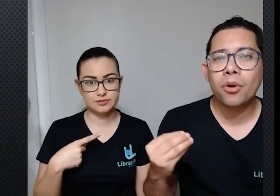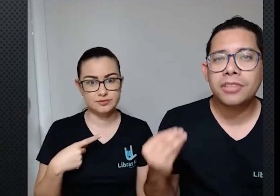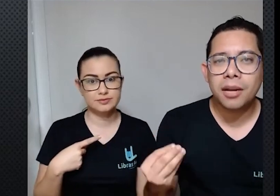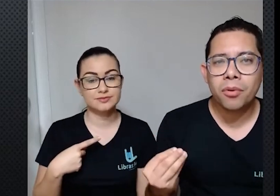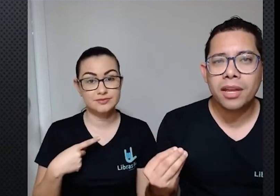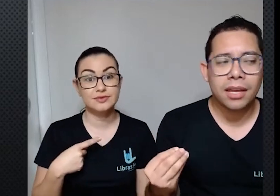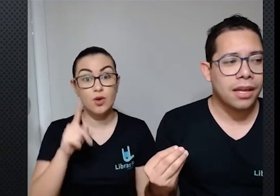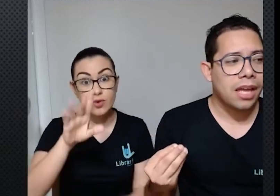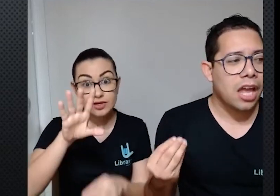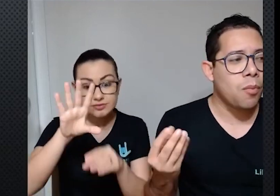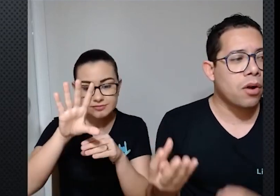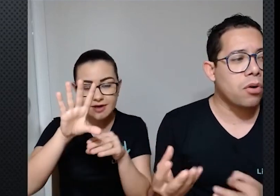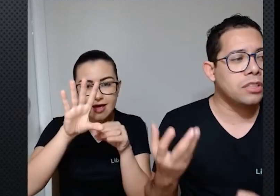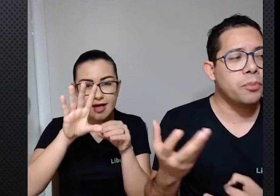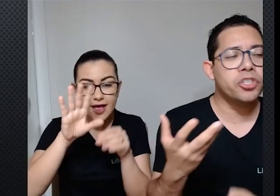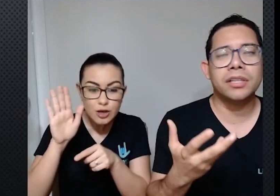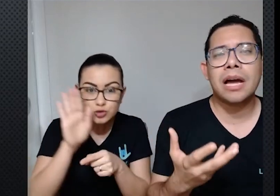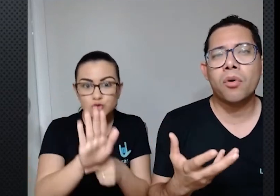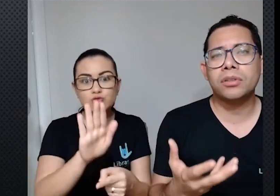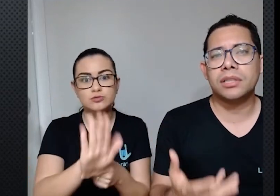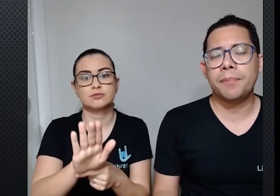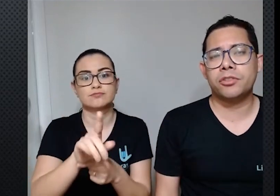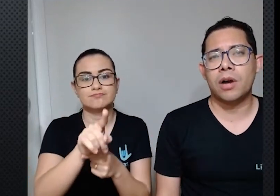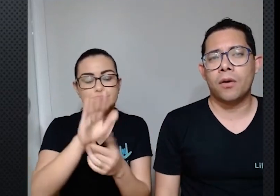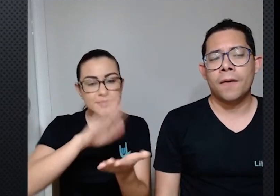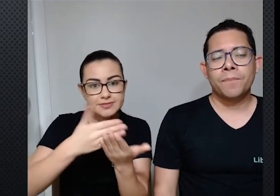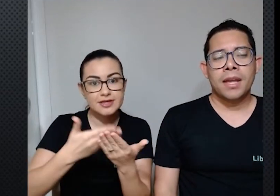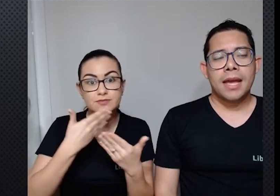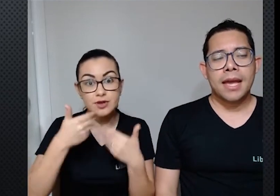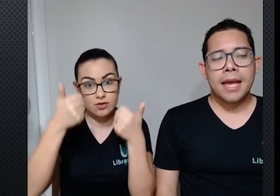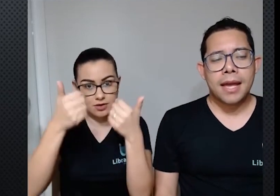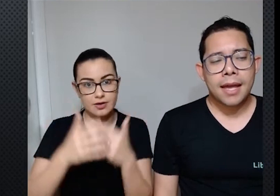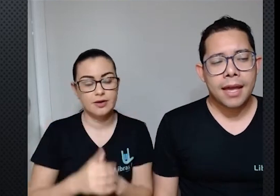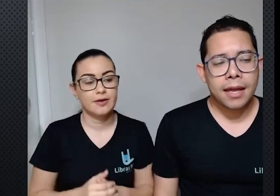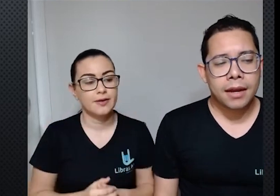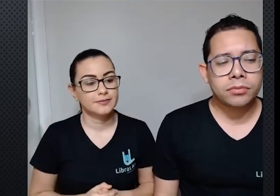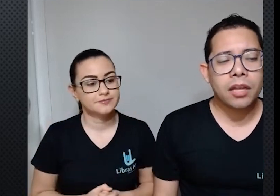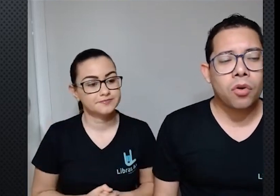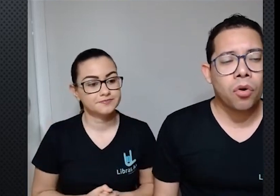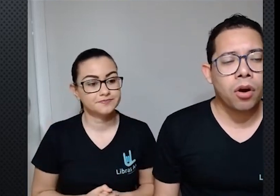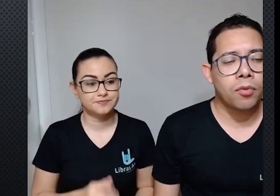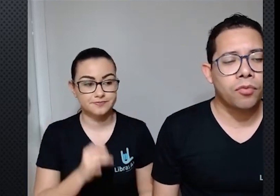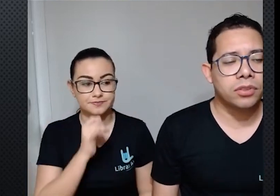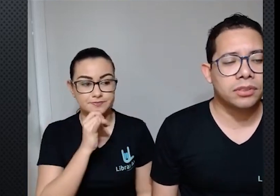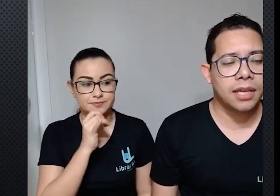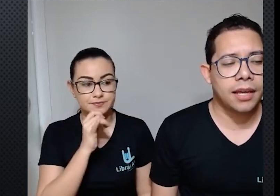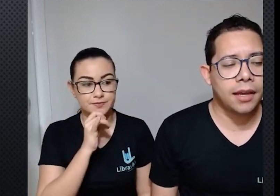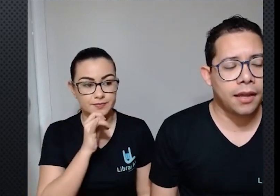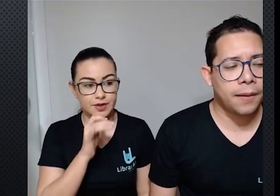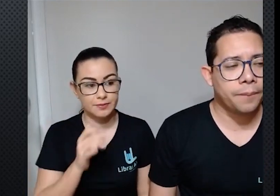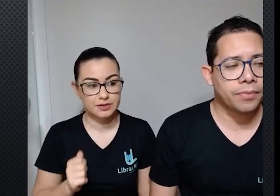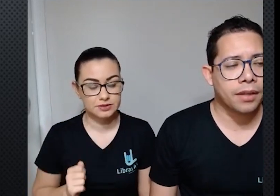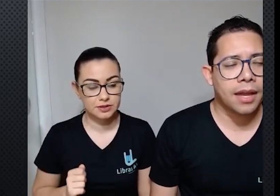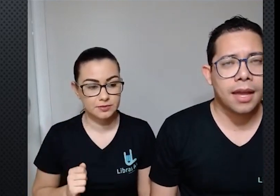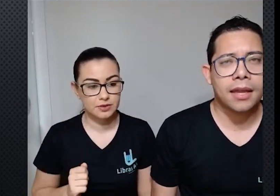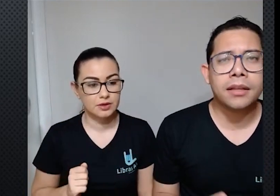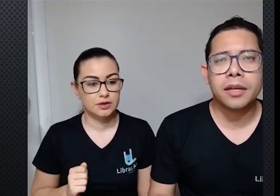vai contribuir. É uma coisa puxando a outra, tá, pessoal? Não tem como